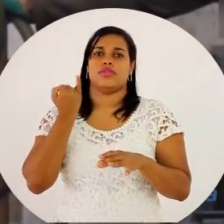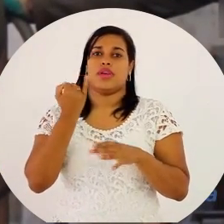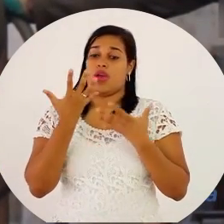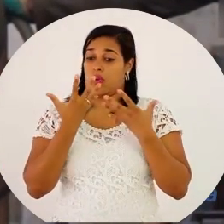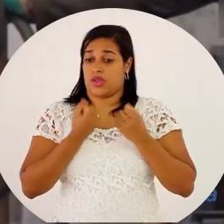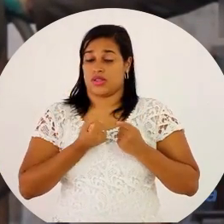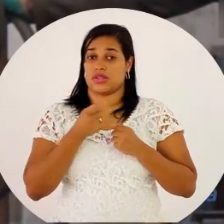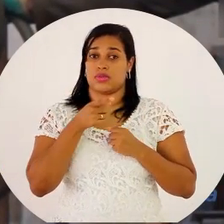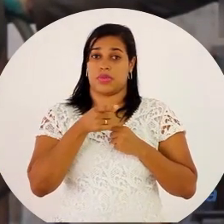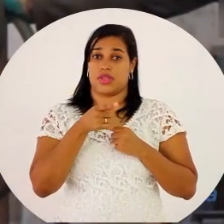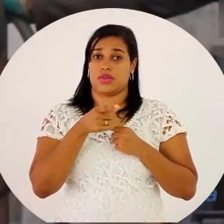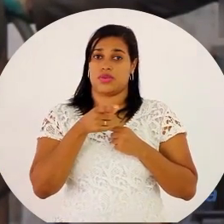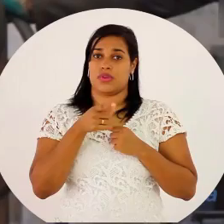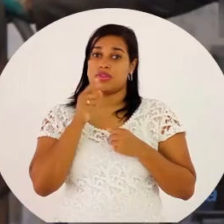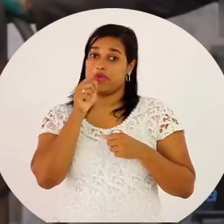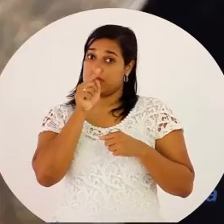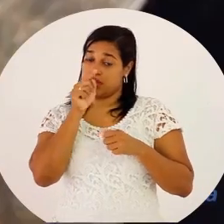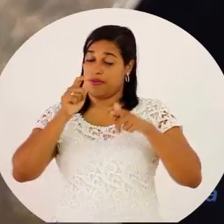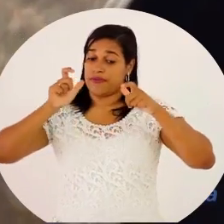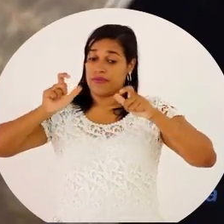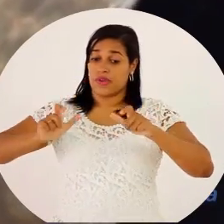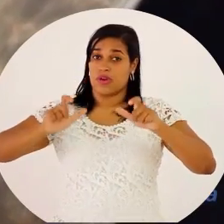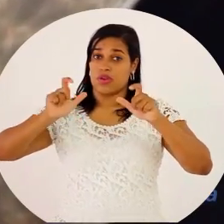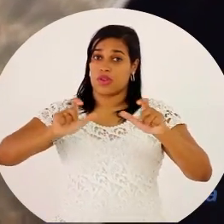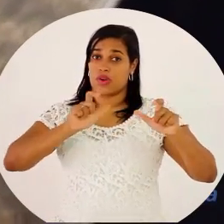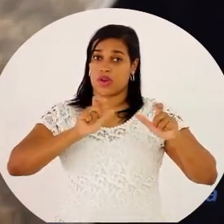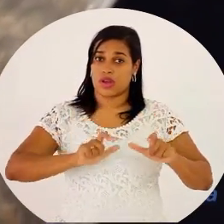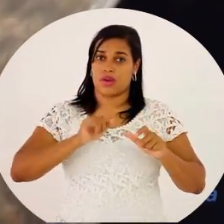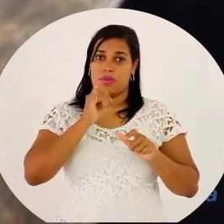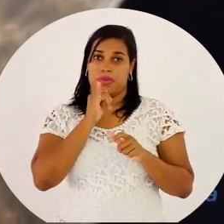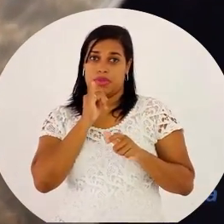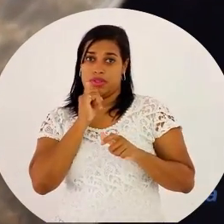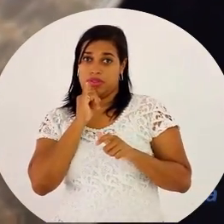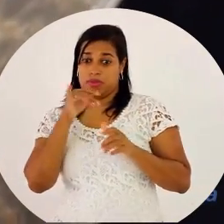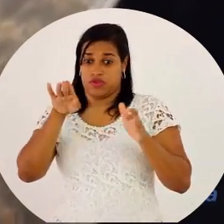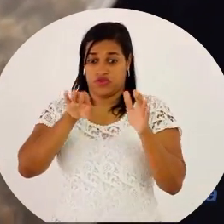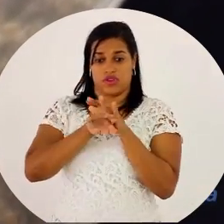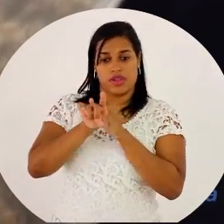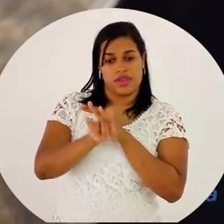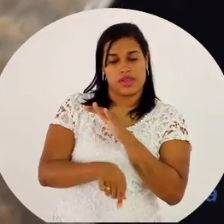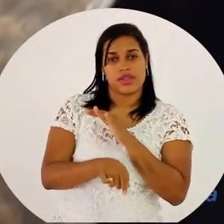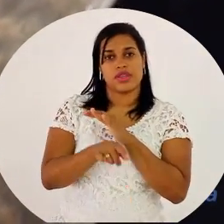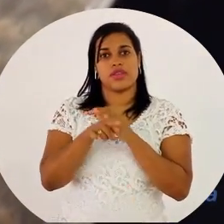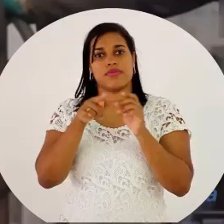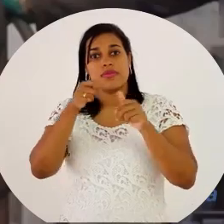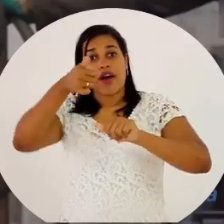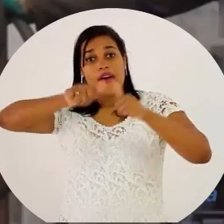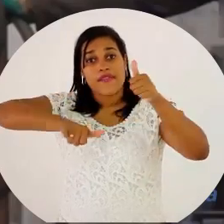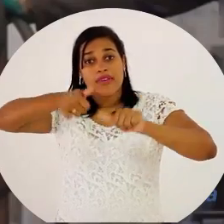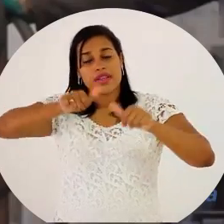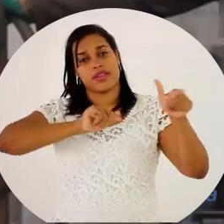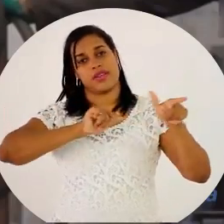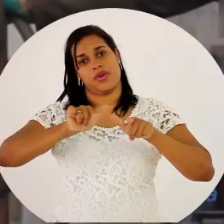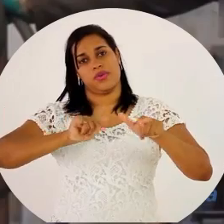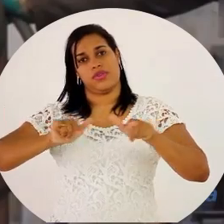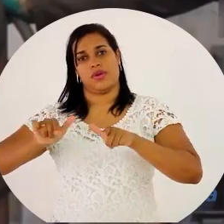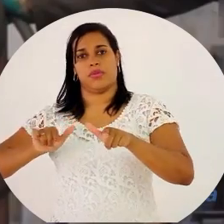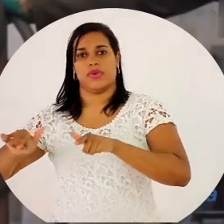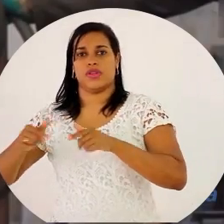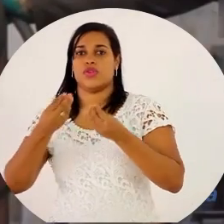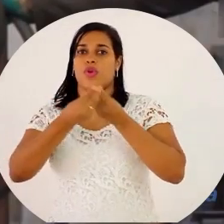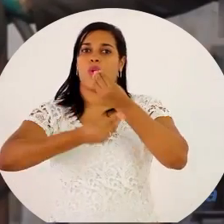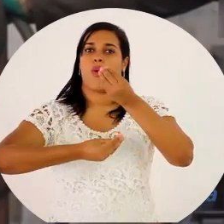você só reconhece se você for ao local. Por exemplo, a gente vem aqui na construção civil e examina o trabalhador. Porque eu posso saber como é